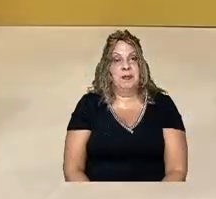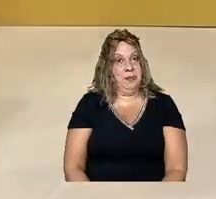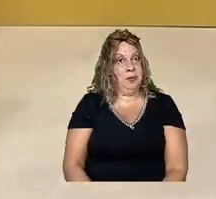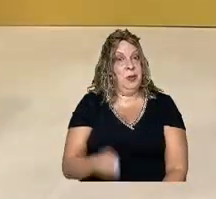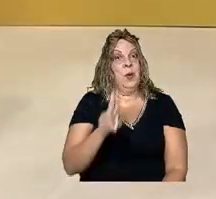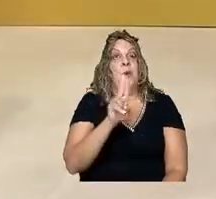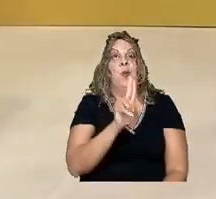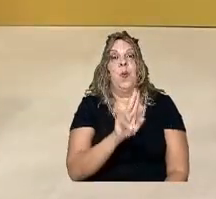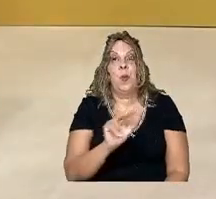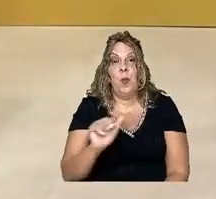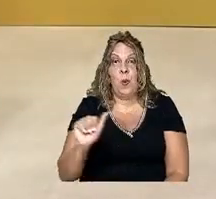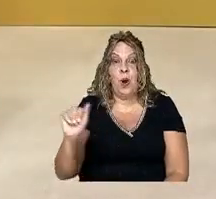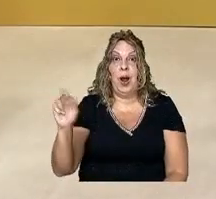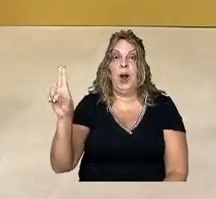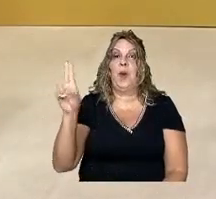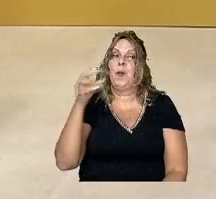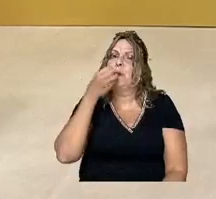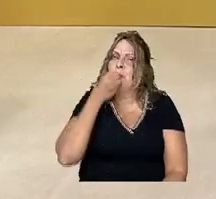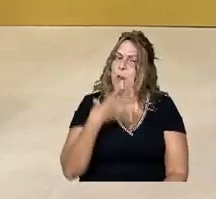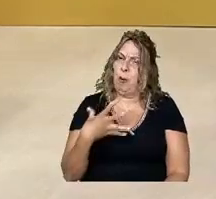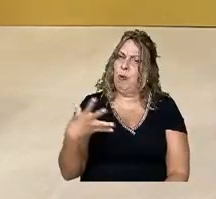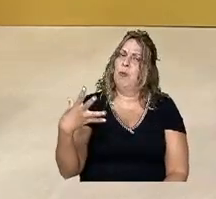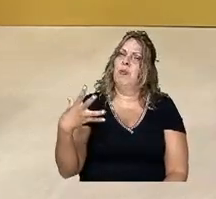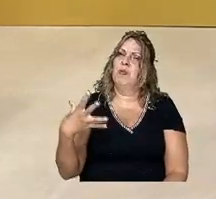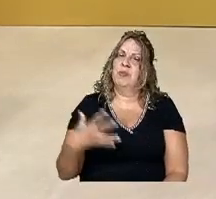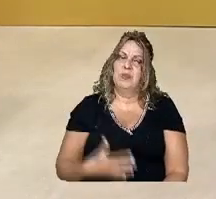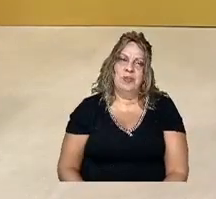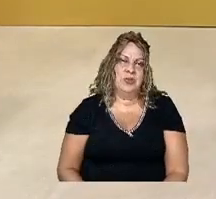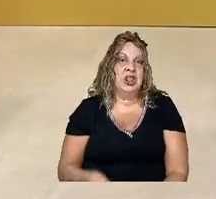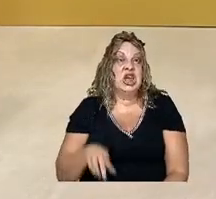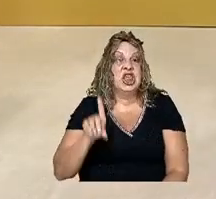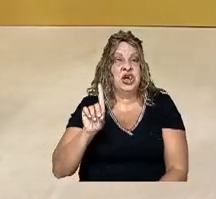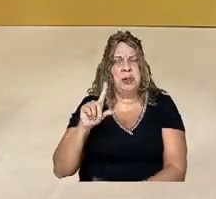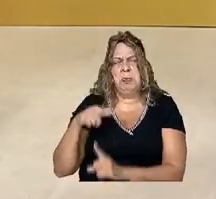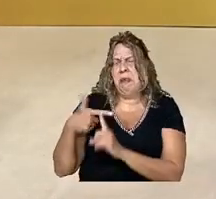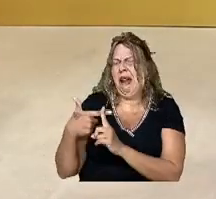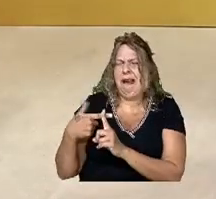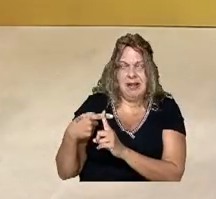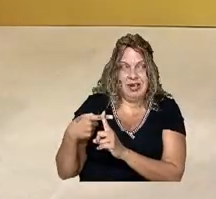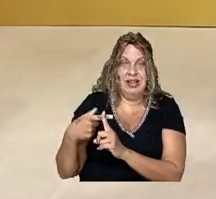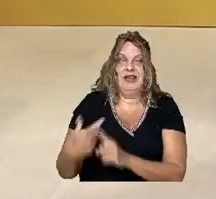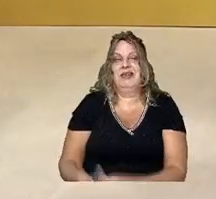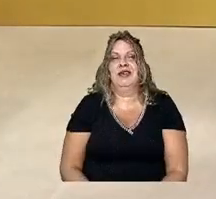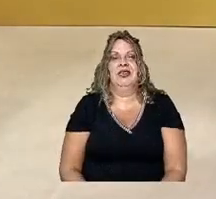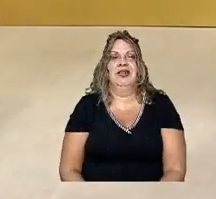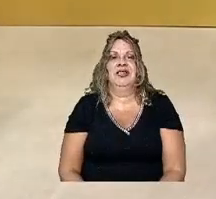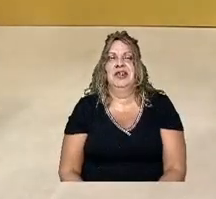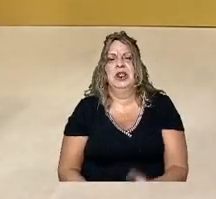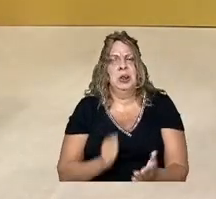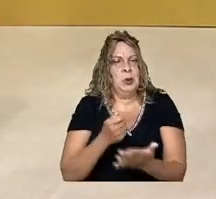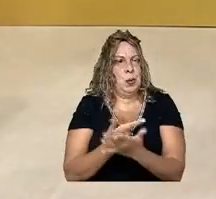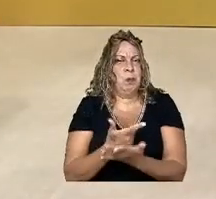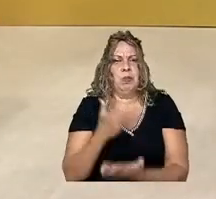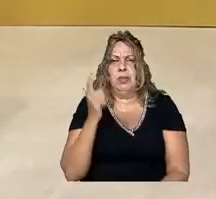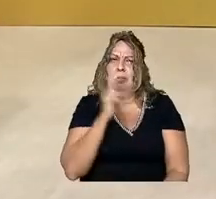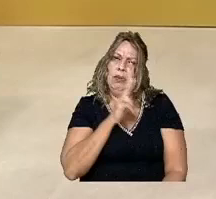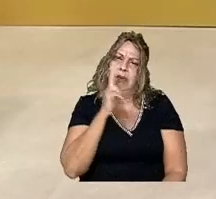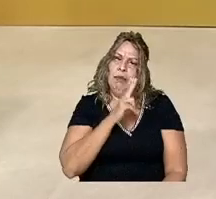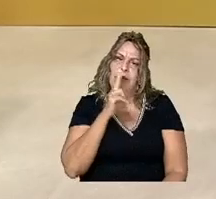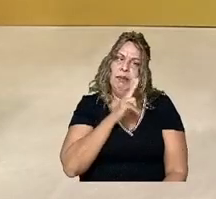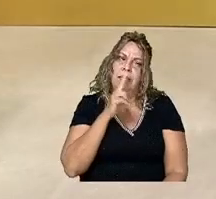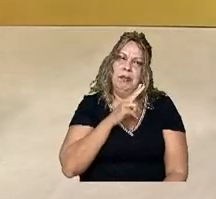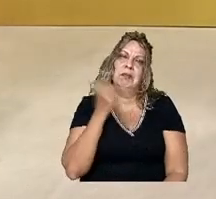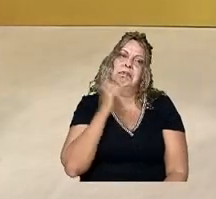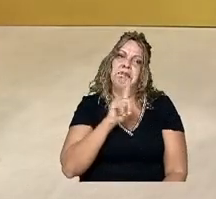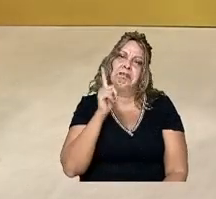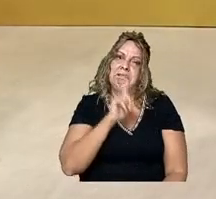Uau, gente! Bom demais, hein? Demais! Premiação super bacana, já garante logo o seu título para